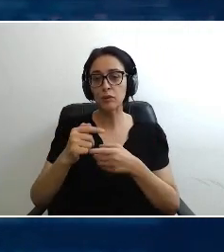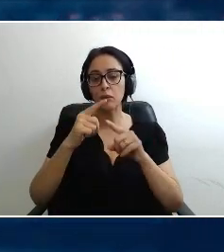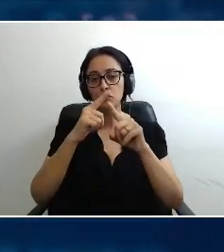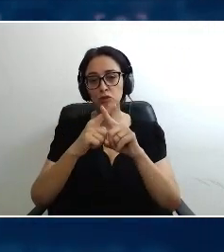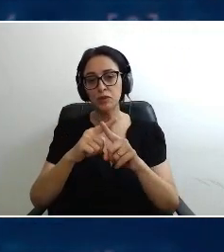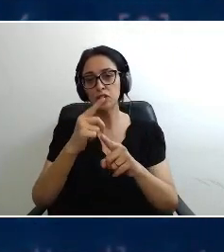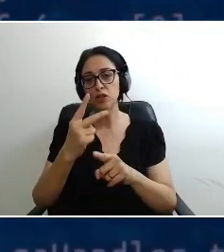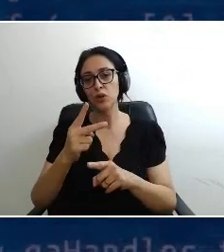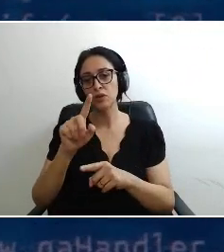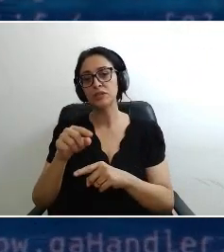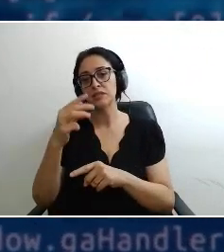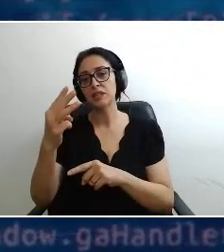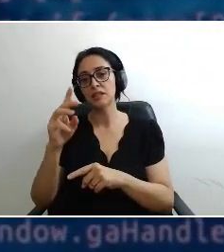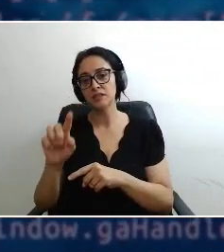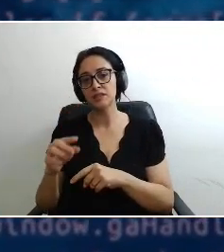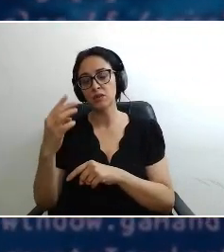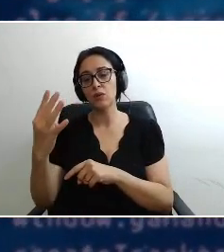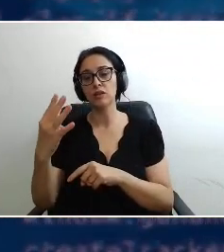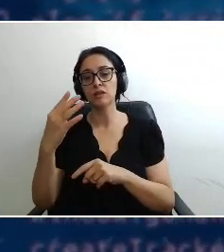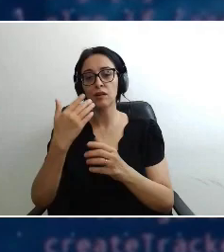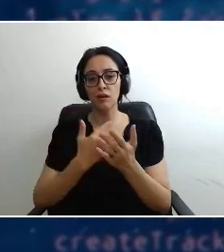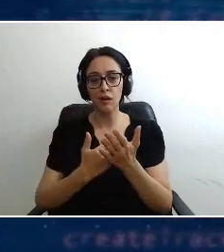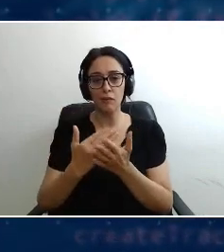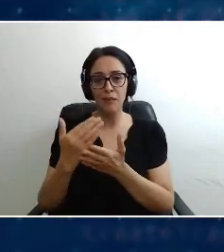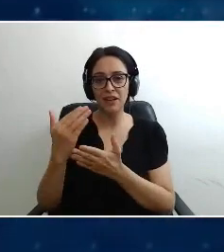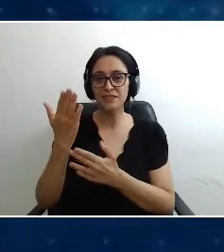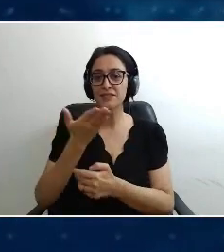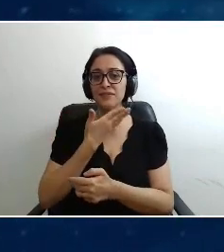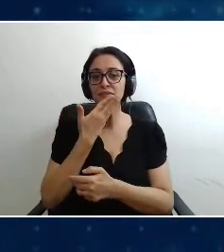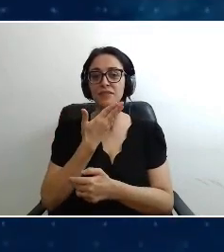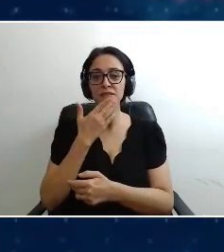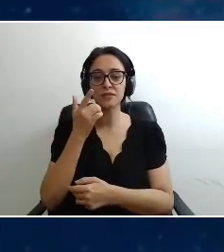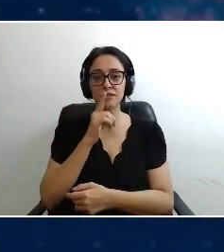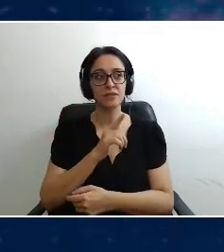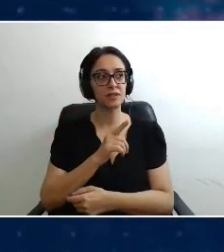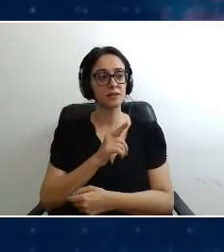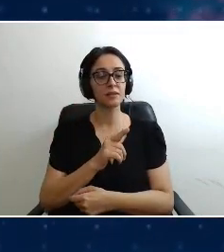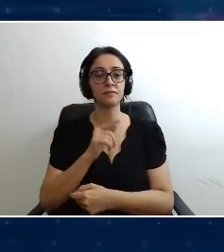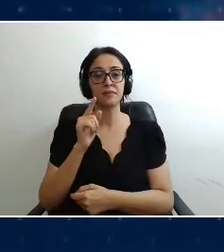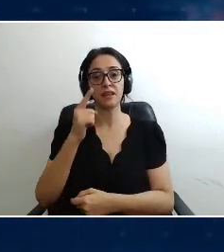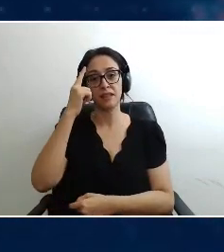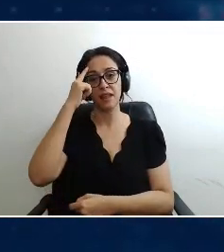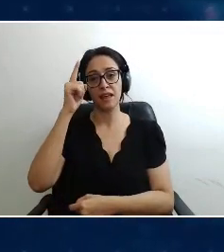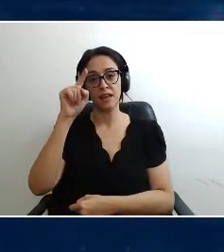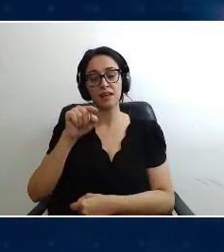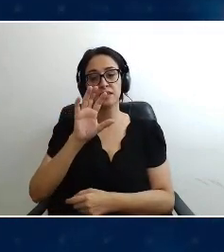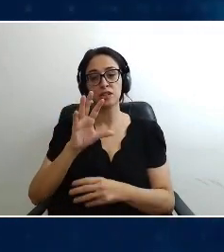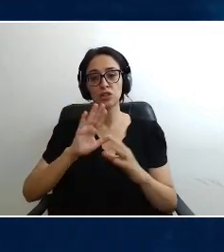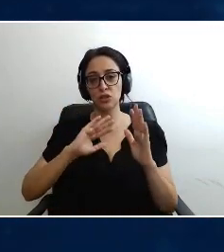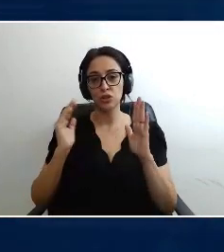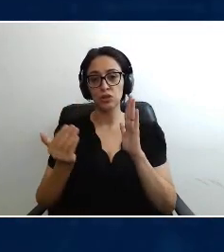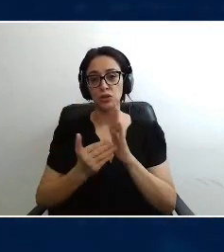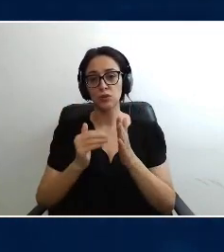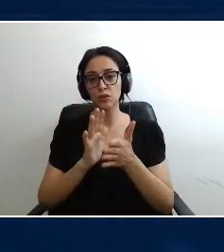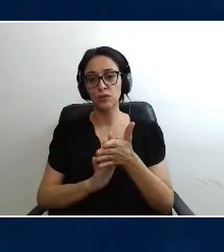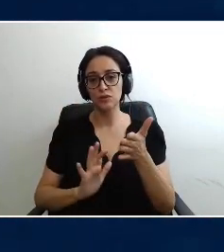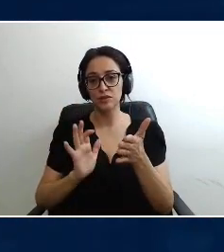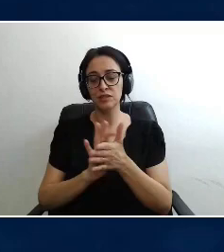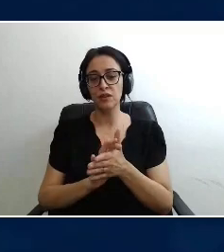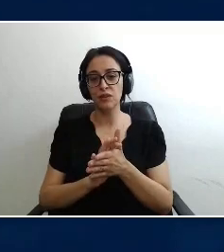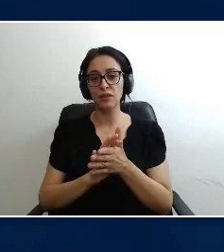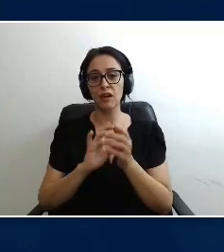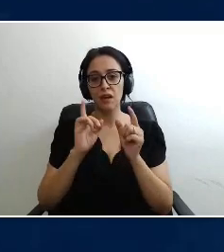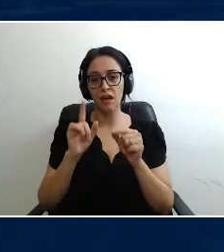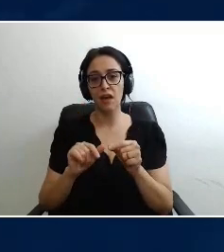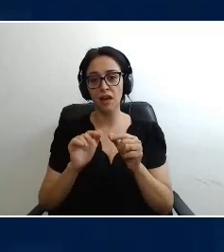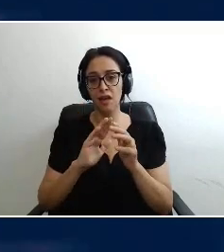3, 4, e isso vai começando a ficar cada vez mais fácil. E a ideia é essa, tudo é função. Função funcional, tudo é função.